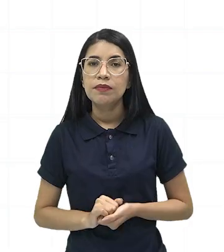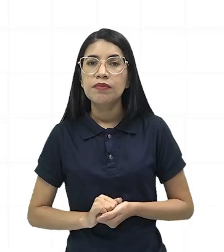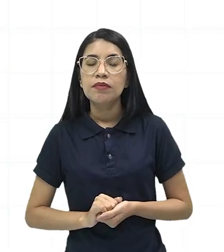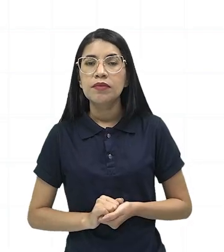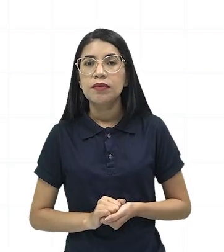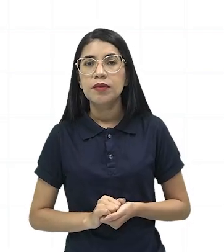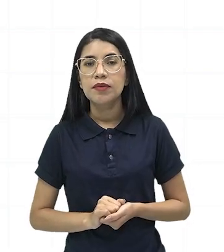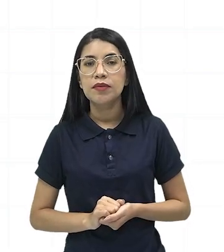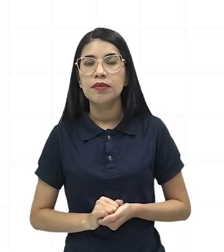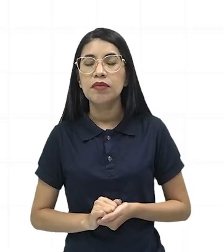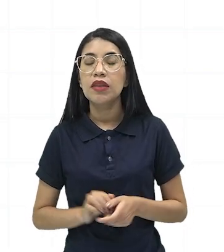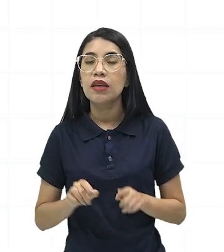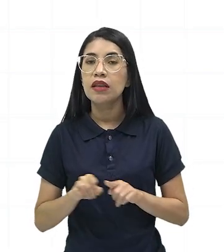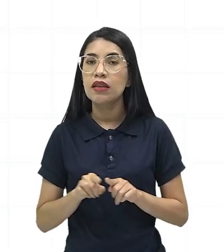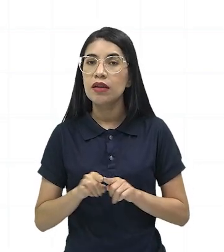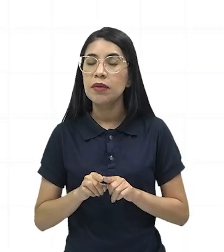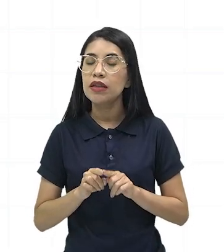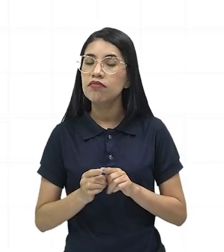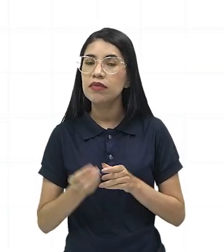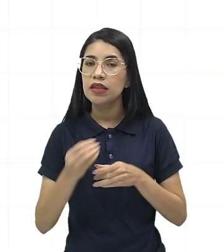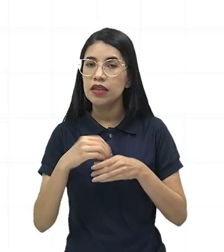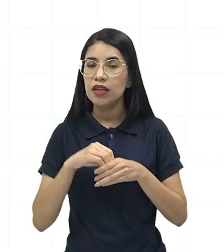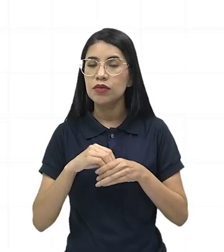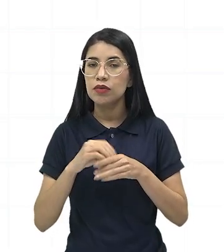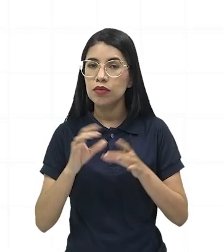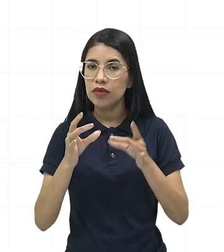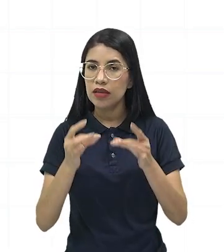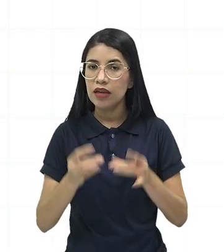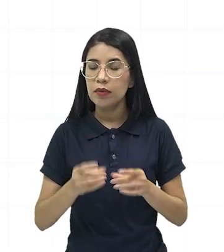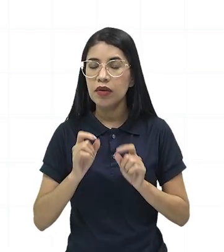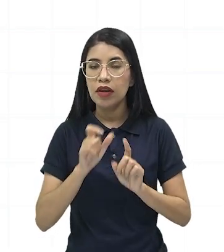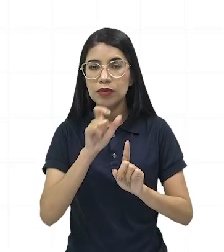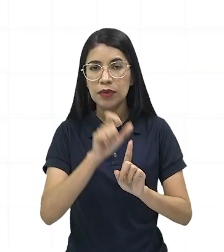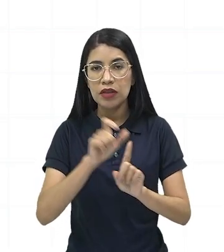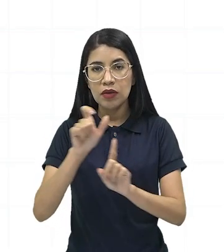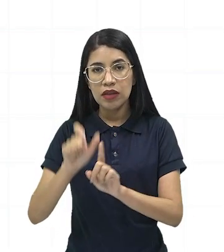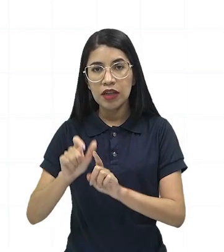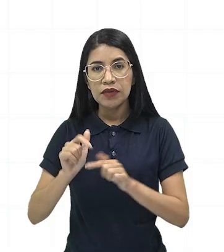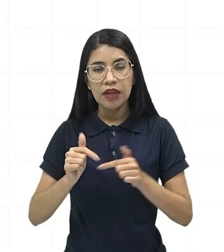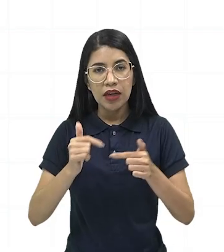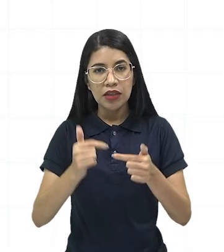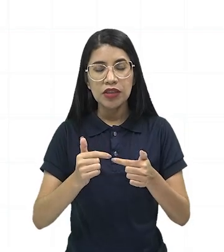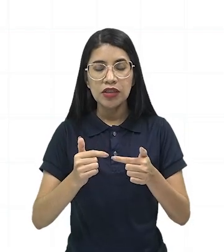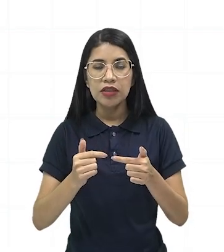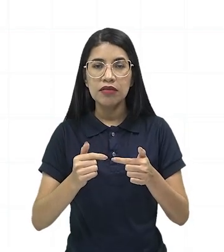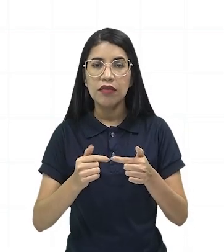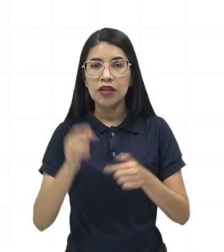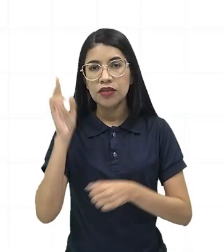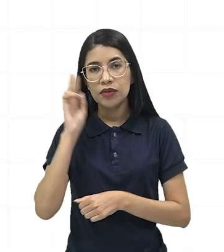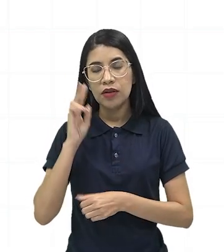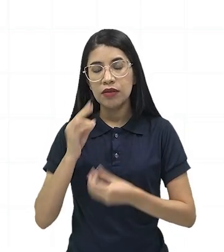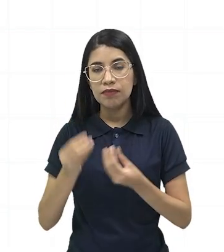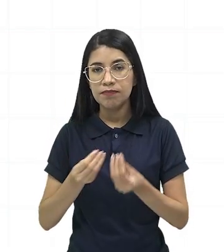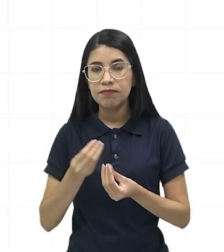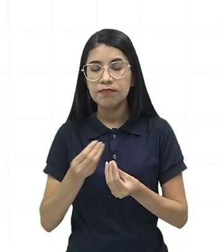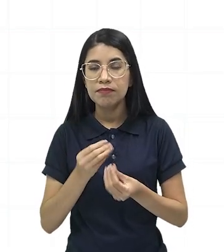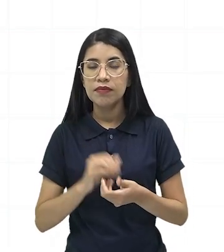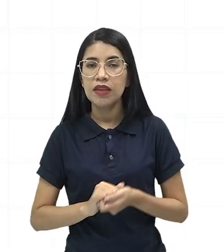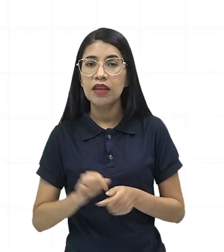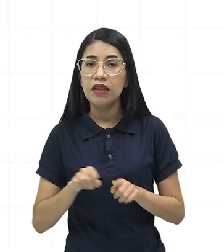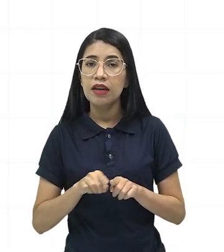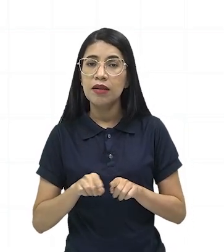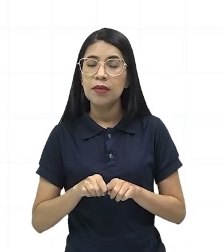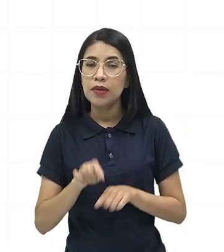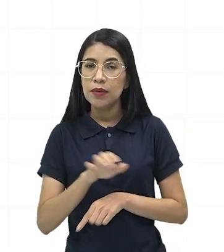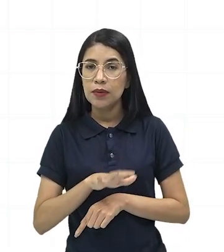né? E dentro desse desenvolvimento vai ter aqui os personagens que vão estar fazendo as ações na história. E vai estar presente o espaço,